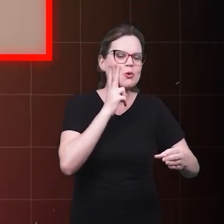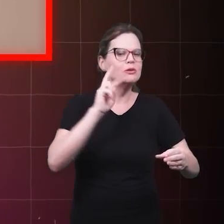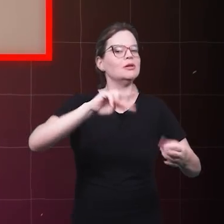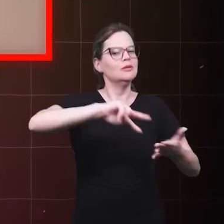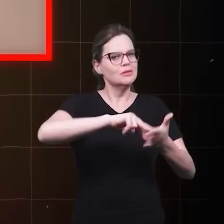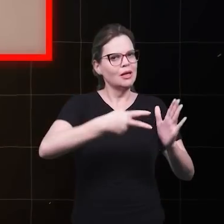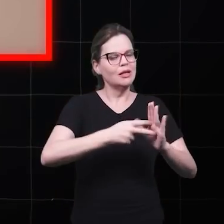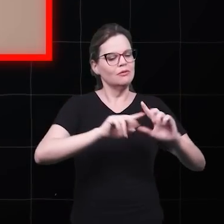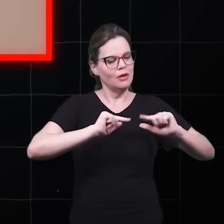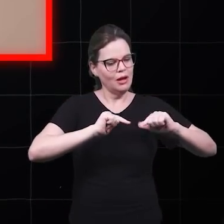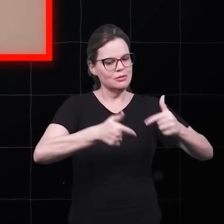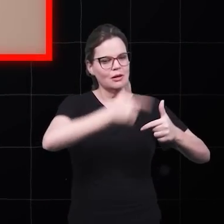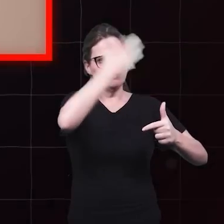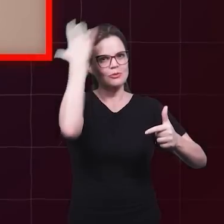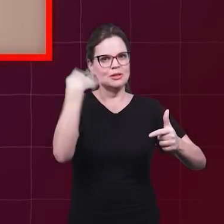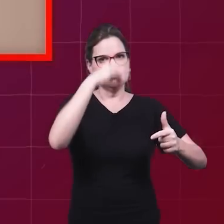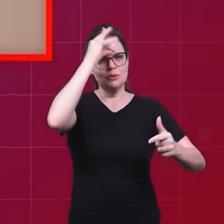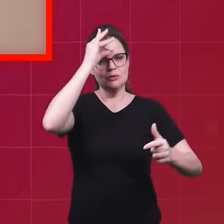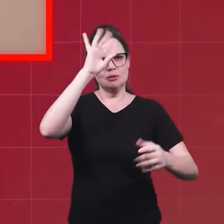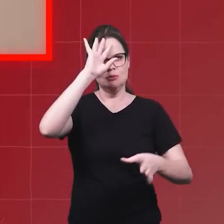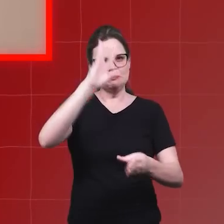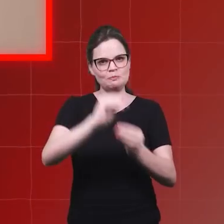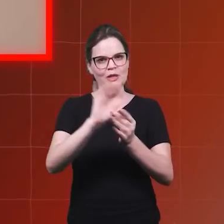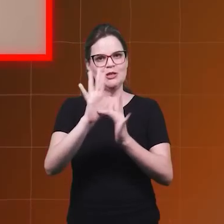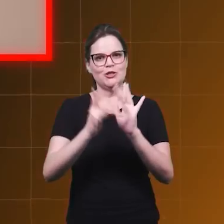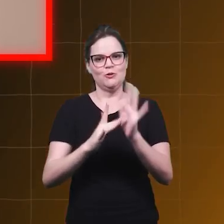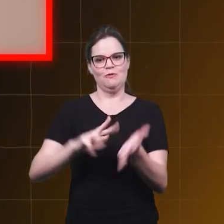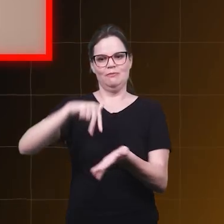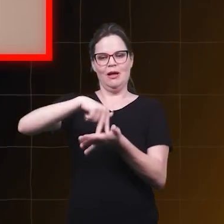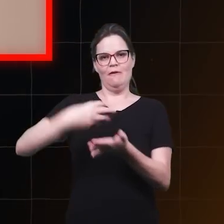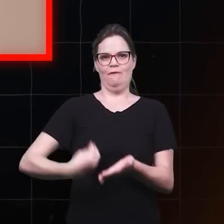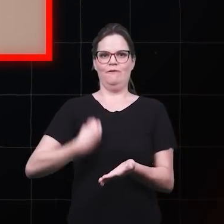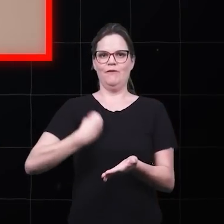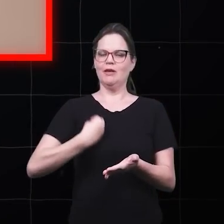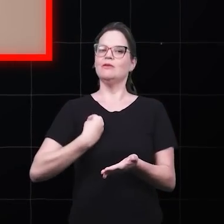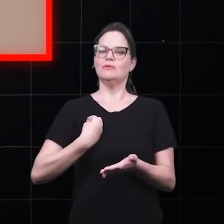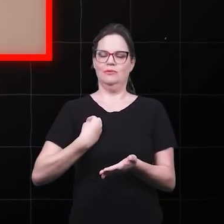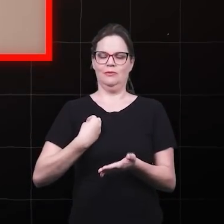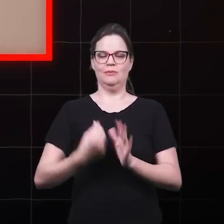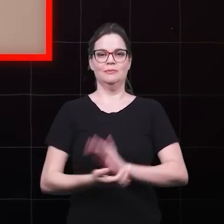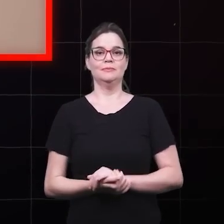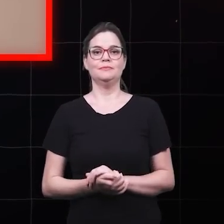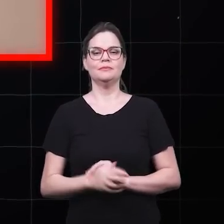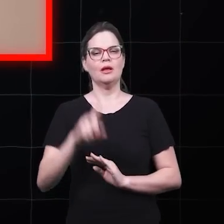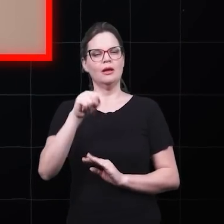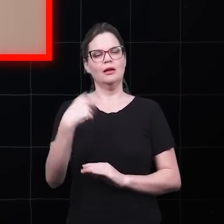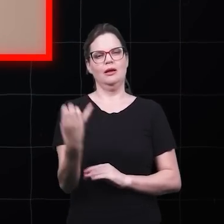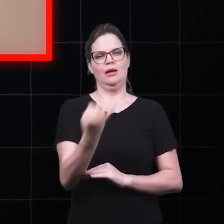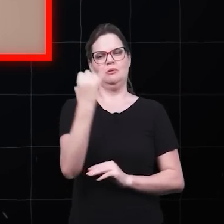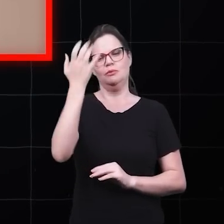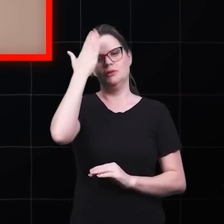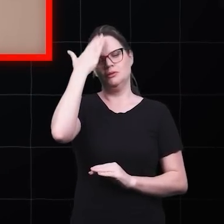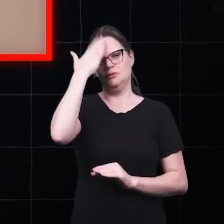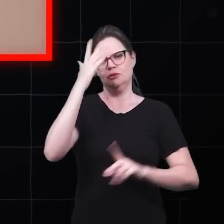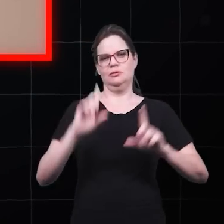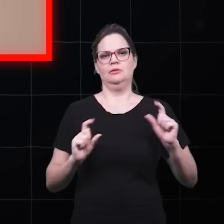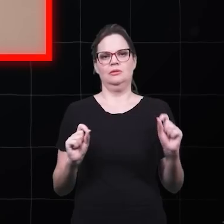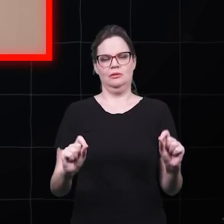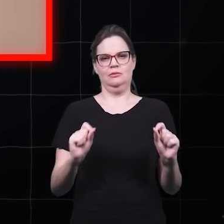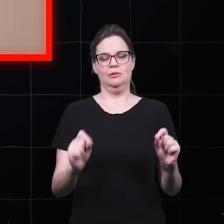Espírito Santo, ela pudesse estar presente na nossa vida. E é importante nós salientarmos aqui que